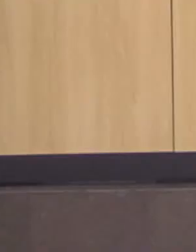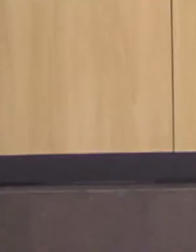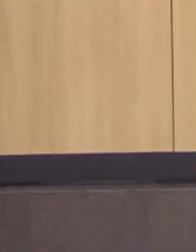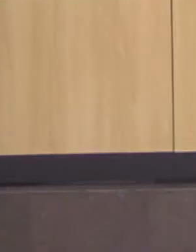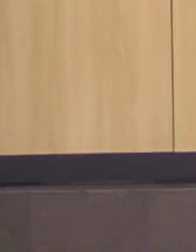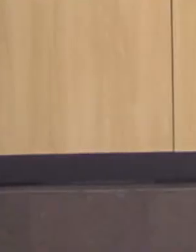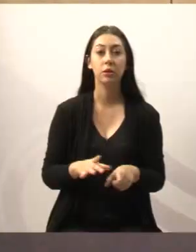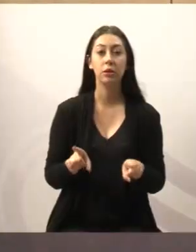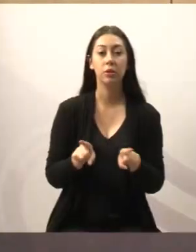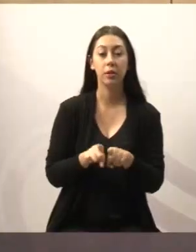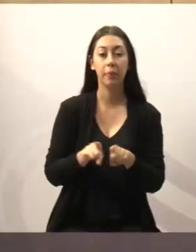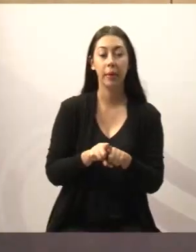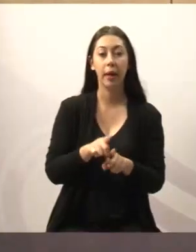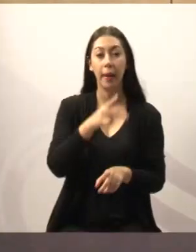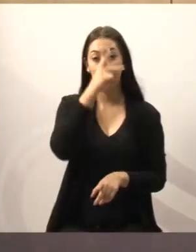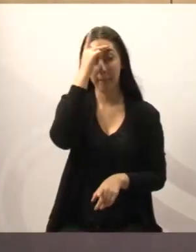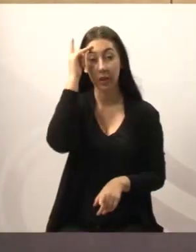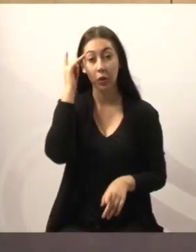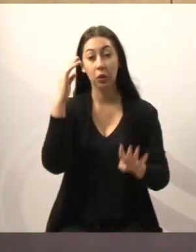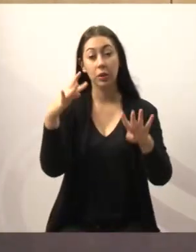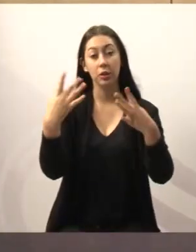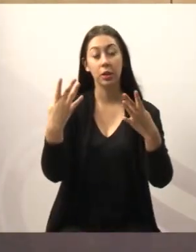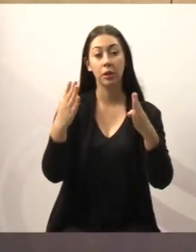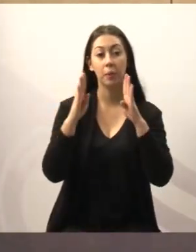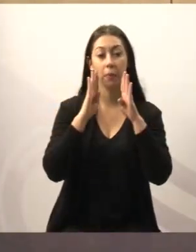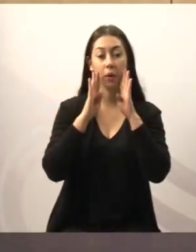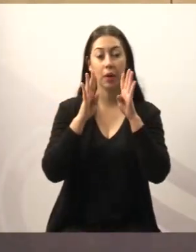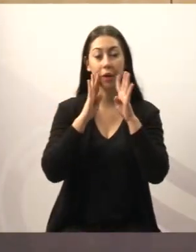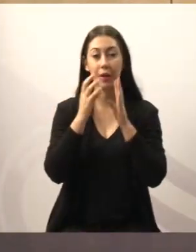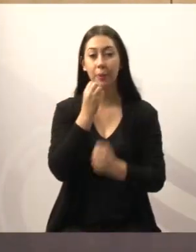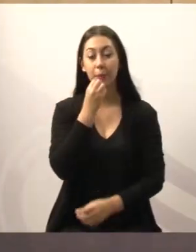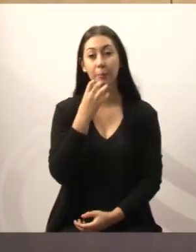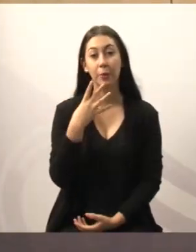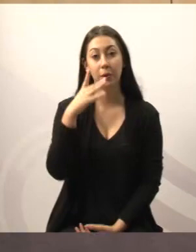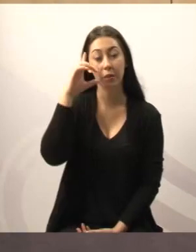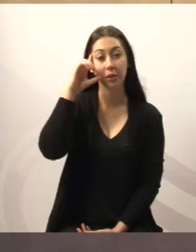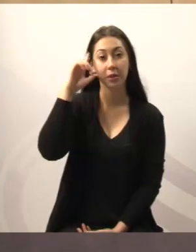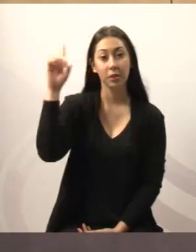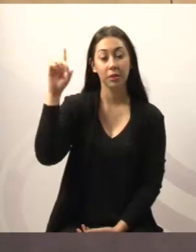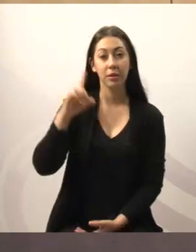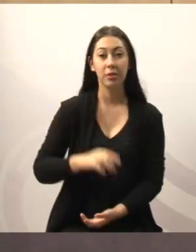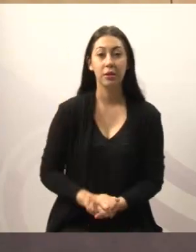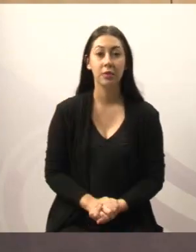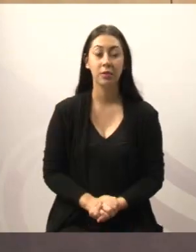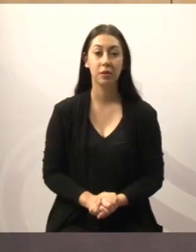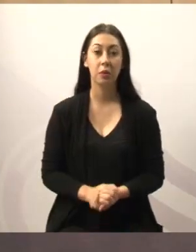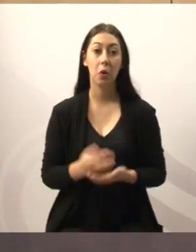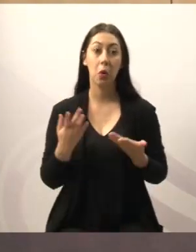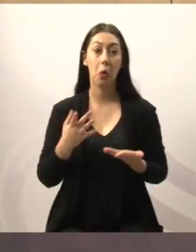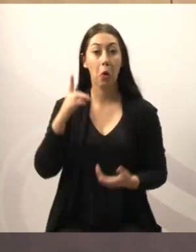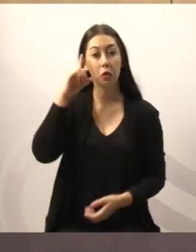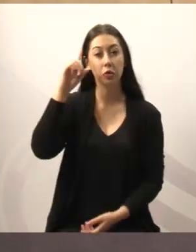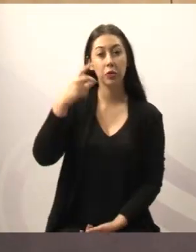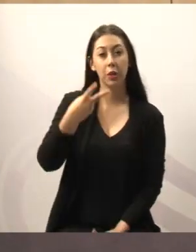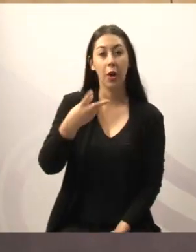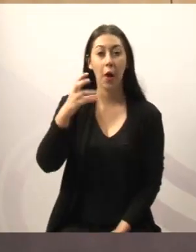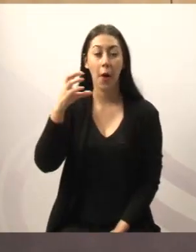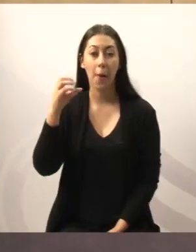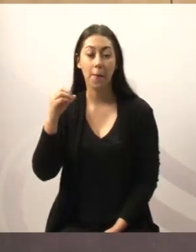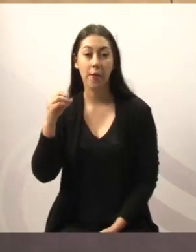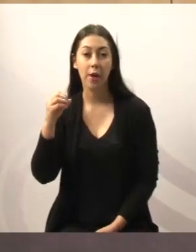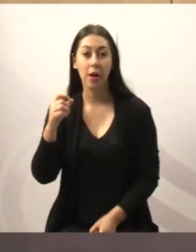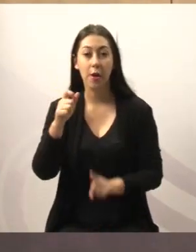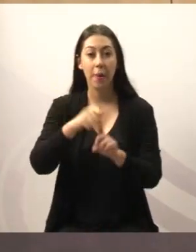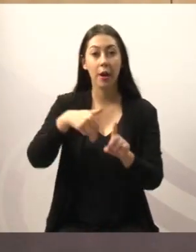que nos assistem ao vivo pela página da Câmara no Facebook, bom dia. Na presente data de 20 de maio, às